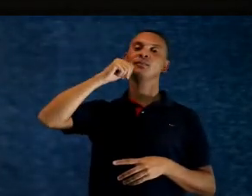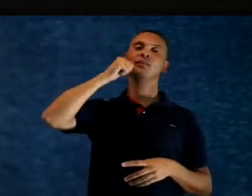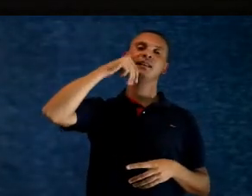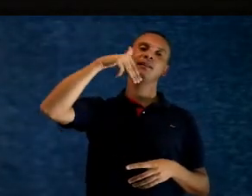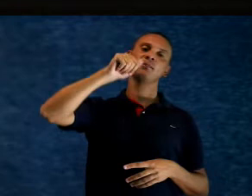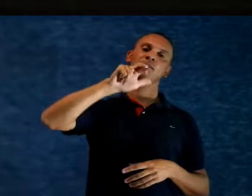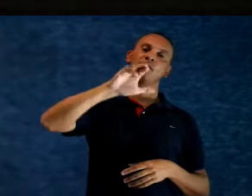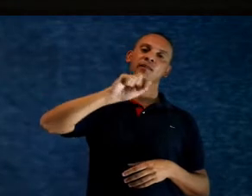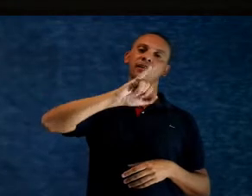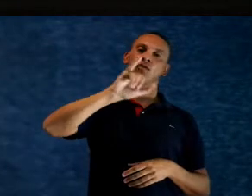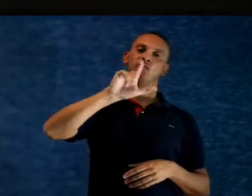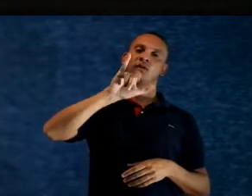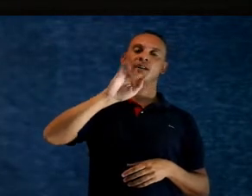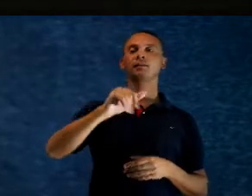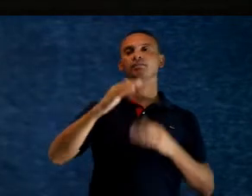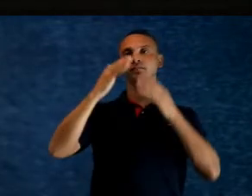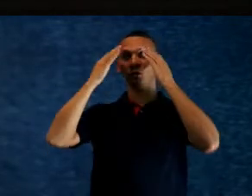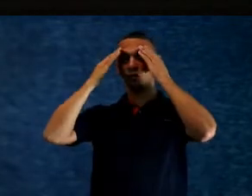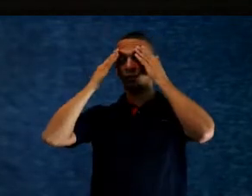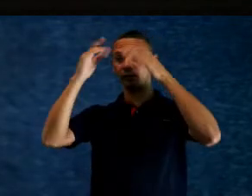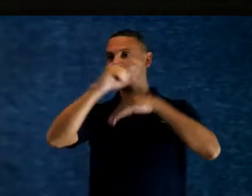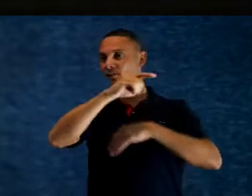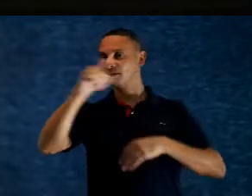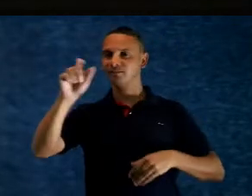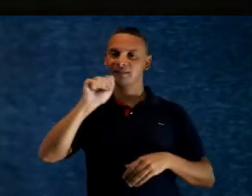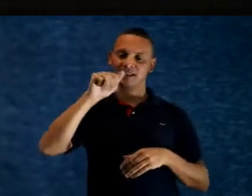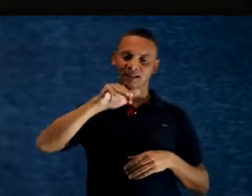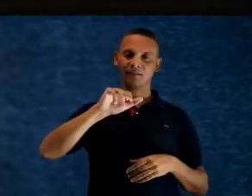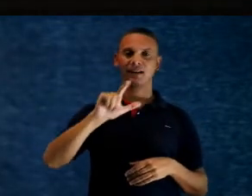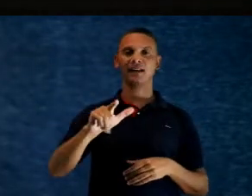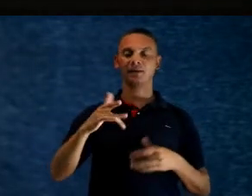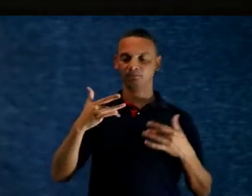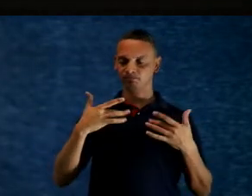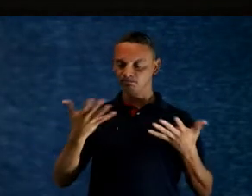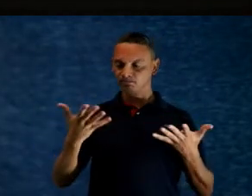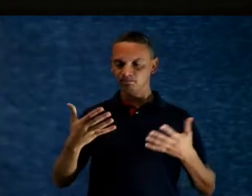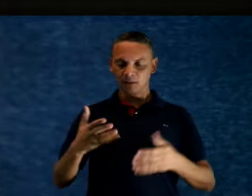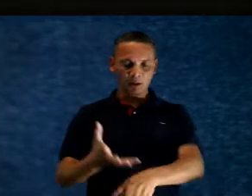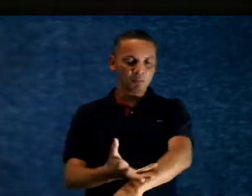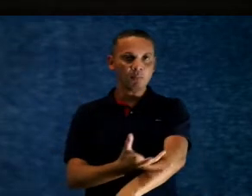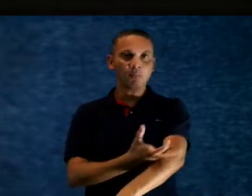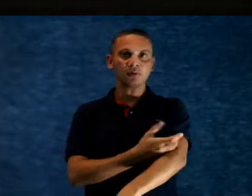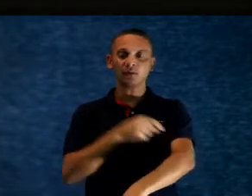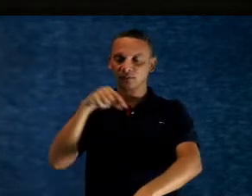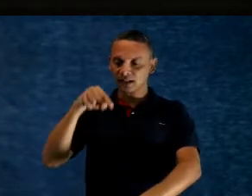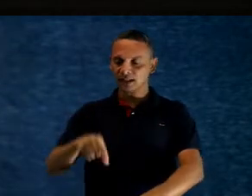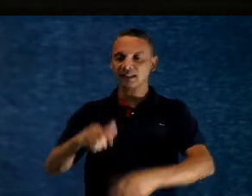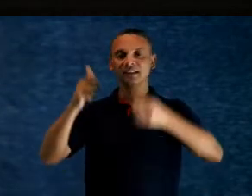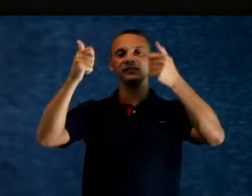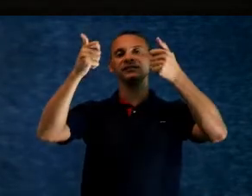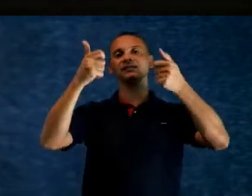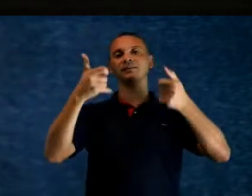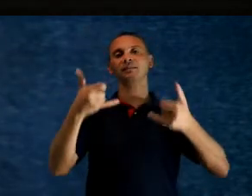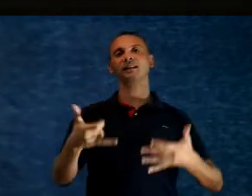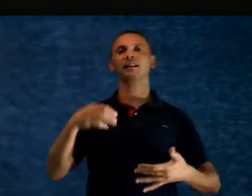poder prestar, em nome de todos nós, esta homenagem a uma escritora que continua viva. Eu acho